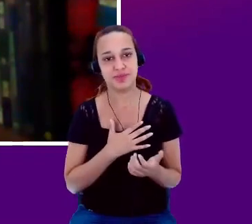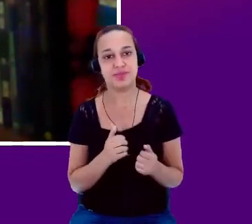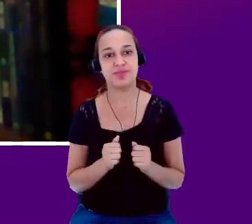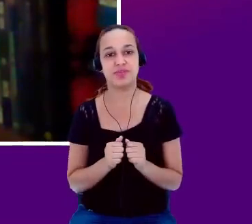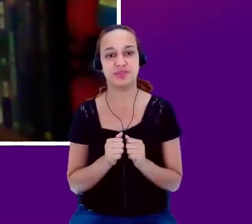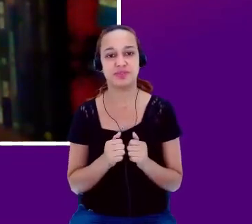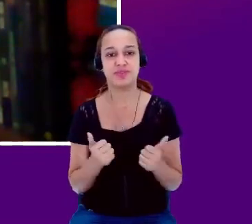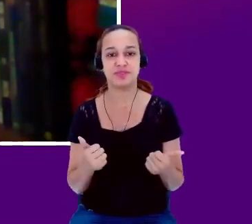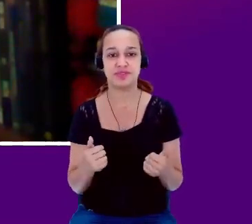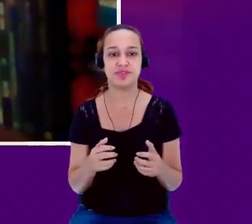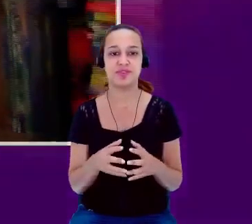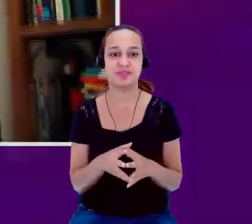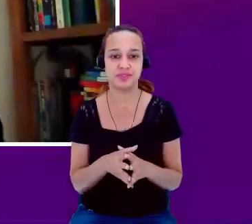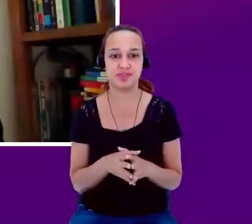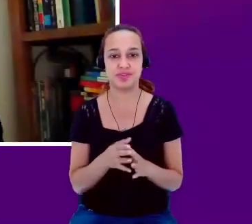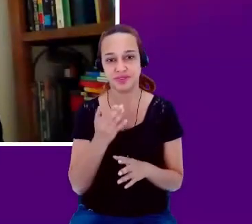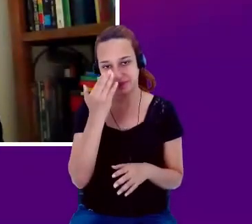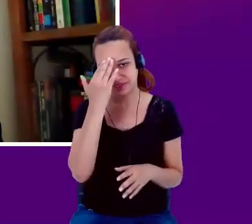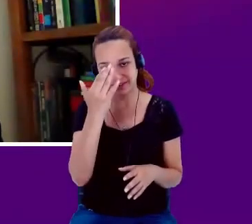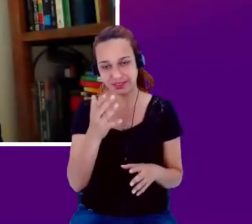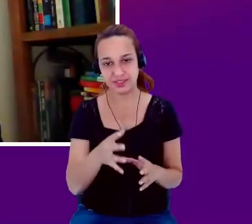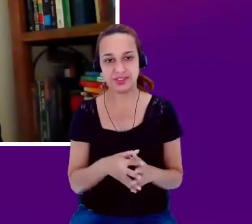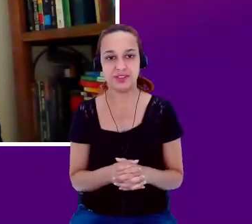e obrigado a todos.